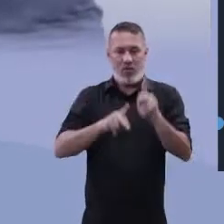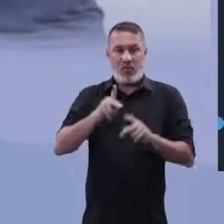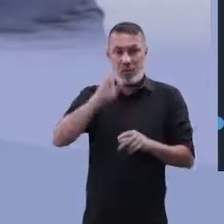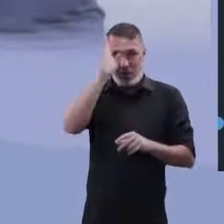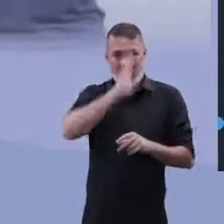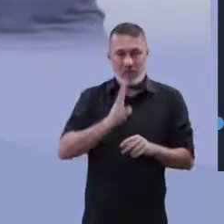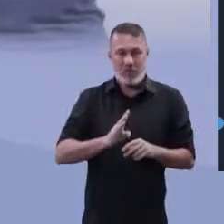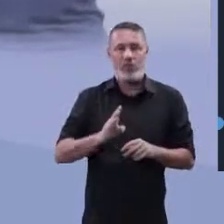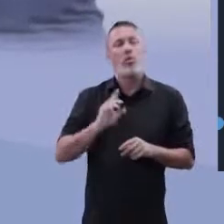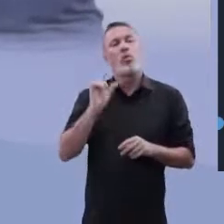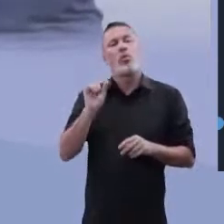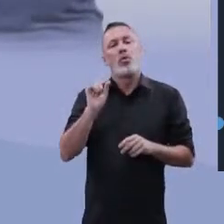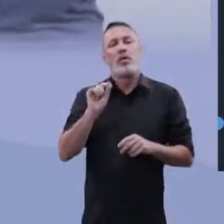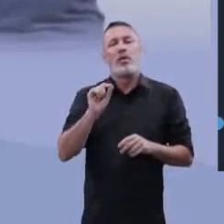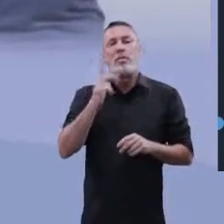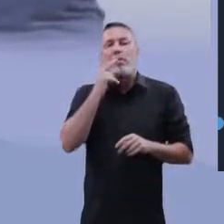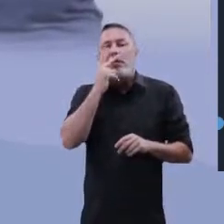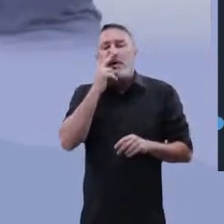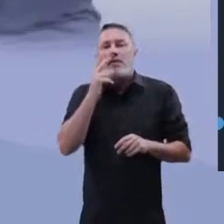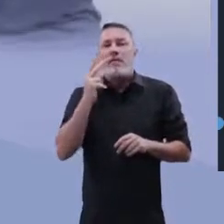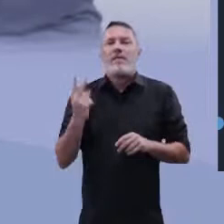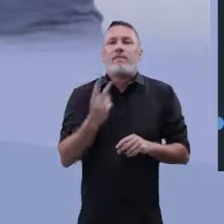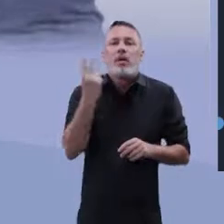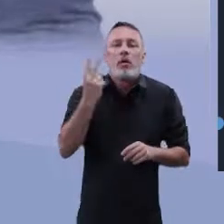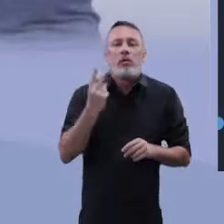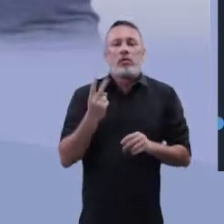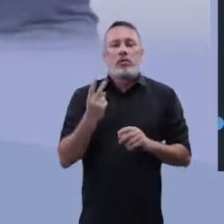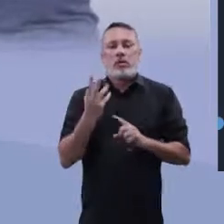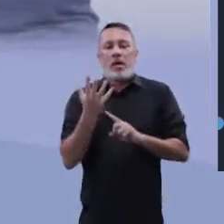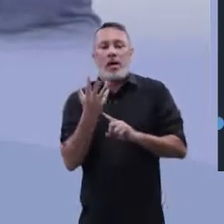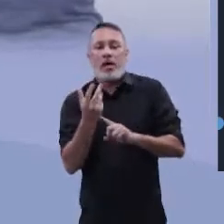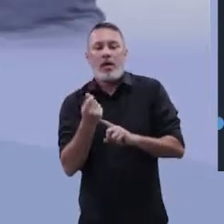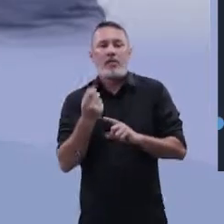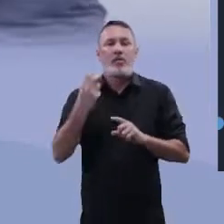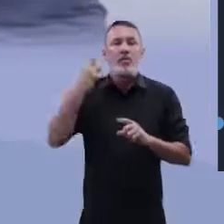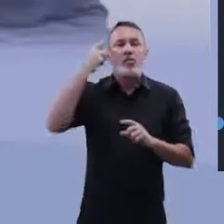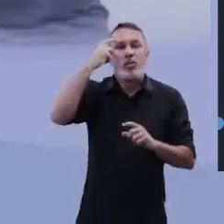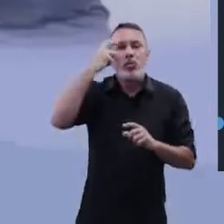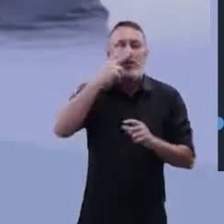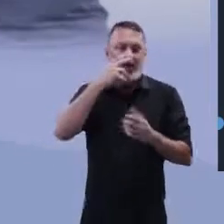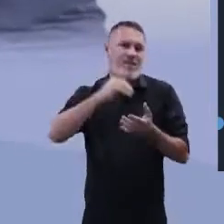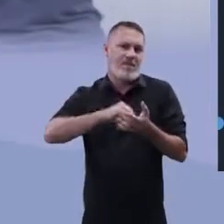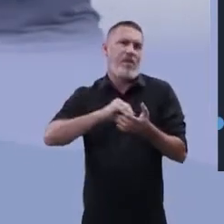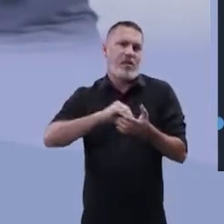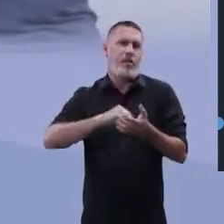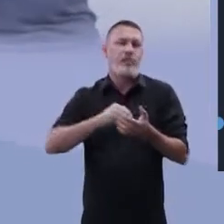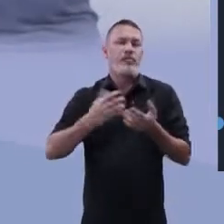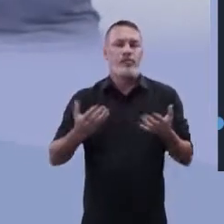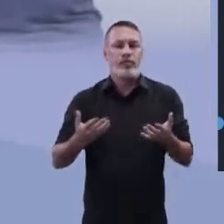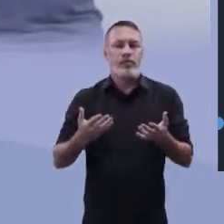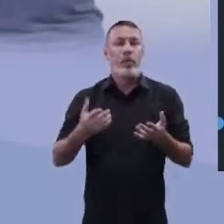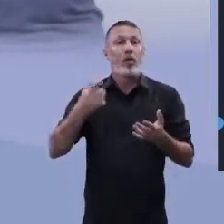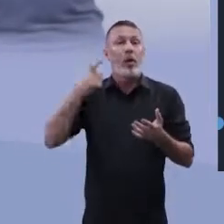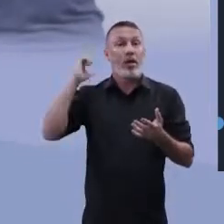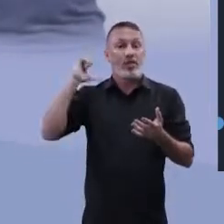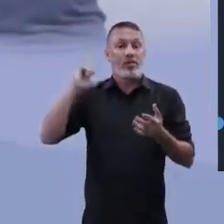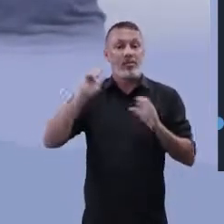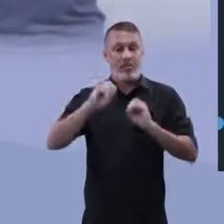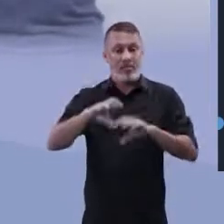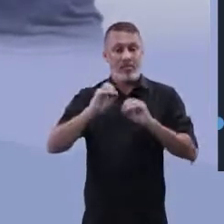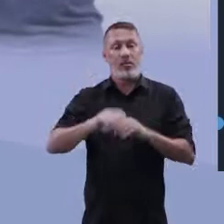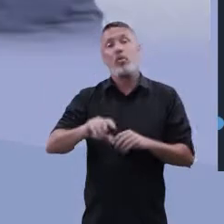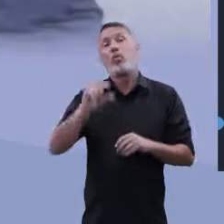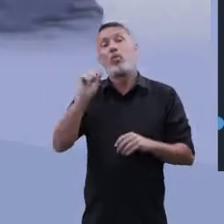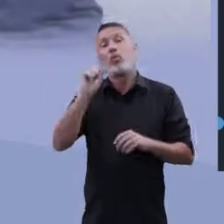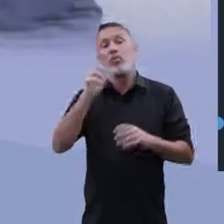tem para valorizar, para ter acesso à arte e à cultura aqui. Então, nós trabalhamos um pouquinho,